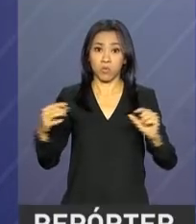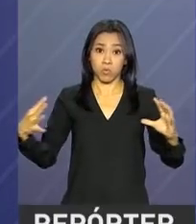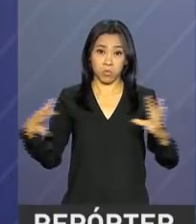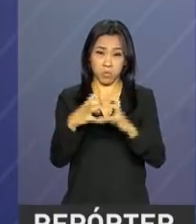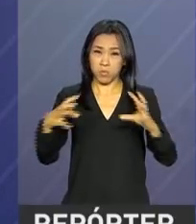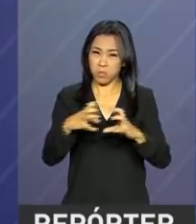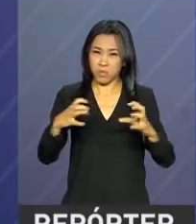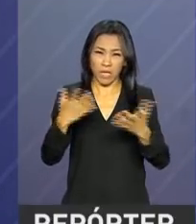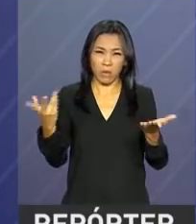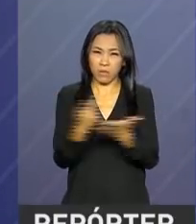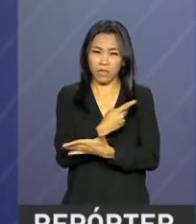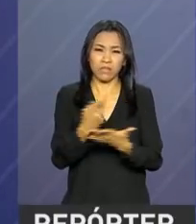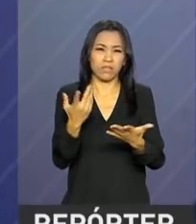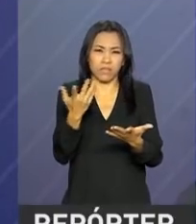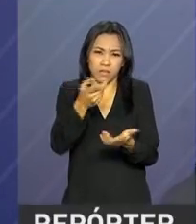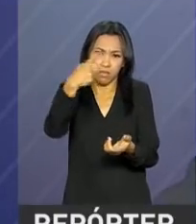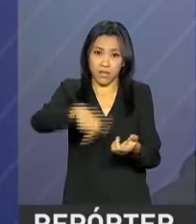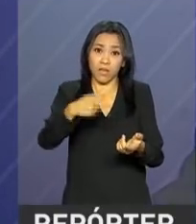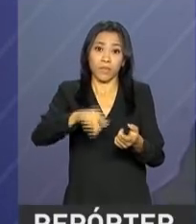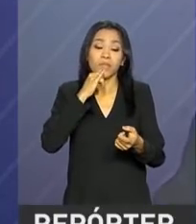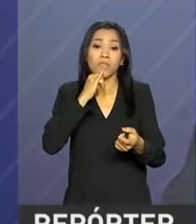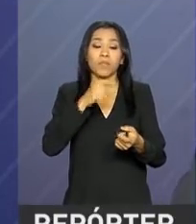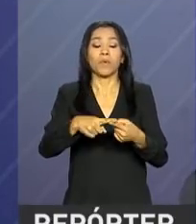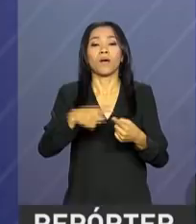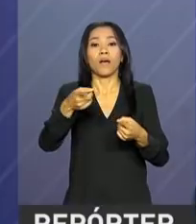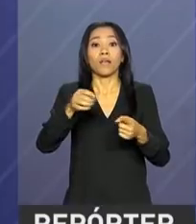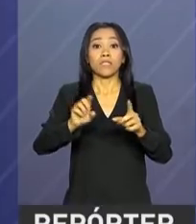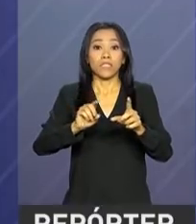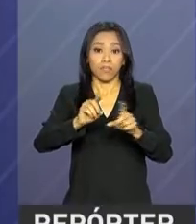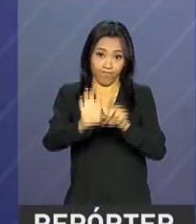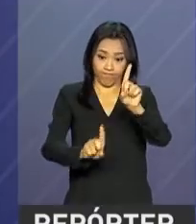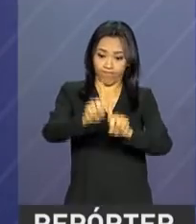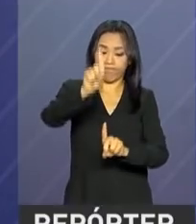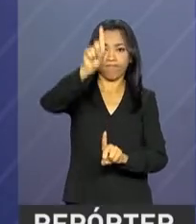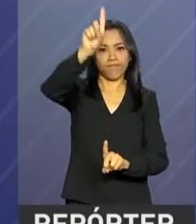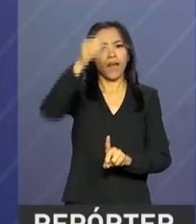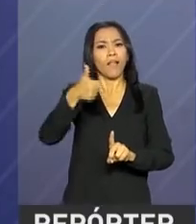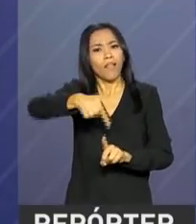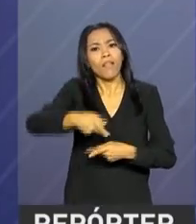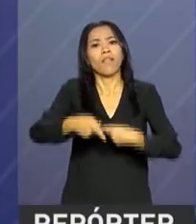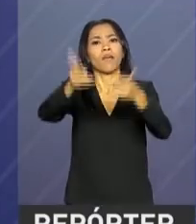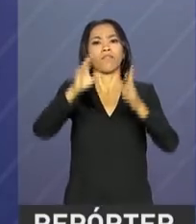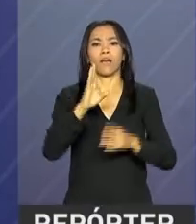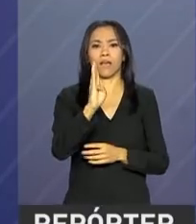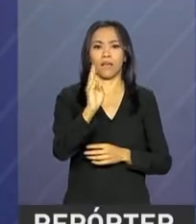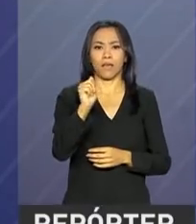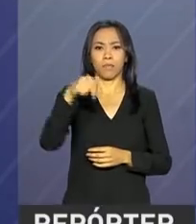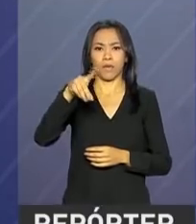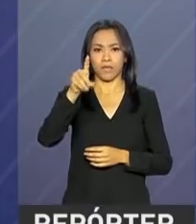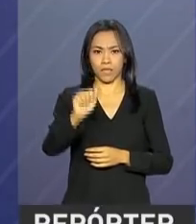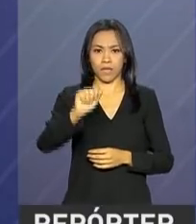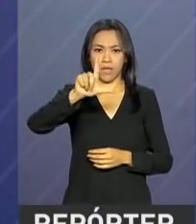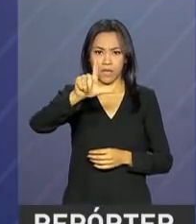apartheid digital brasileiro porque isso até ele tem a capacidade de levar banda larga a todos os brasileiros e brasileiras antes nós tínhamos vazios